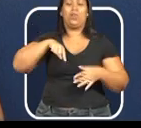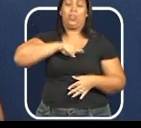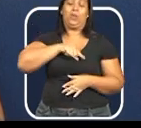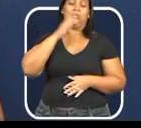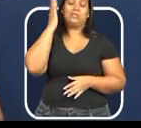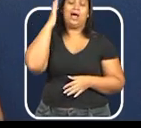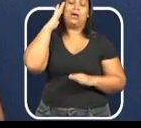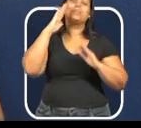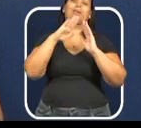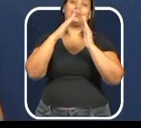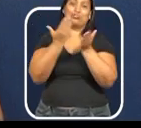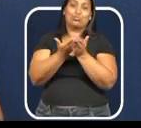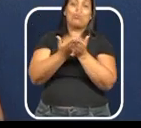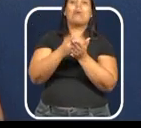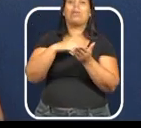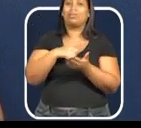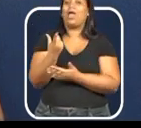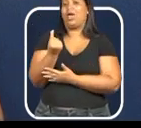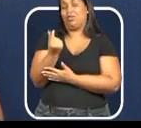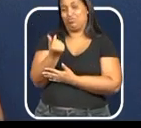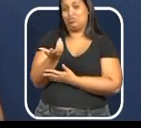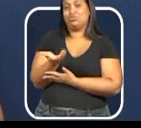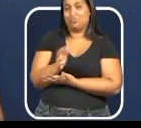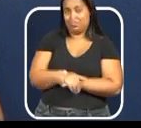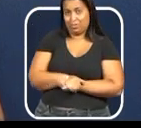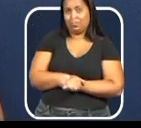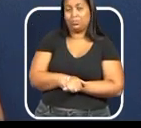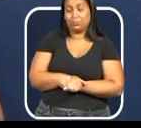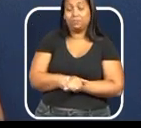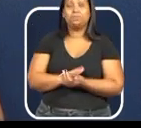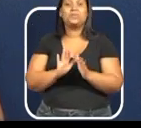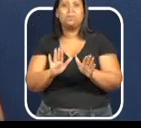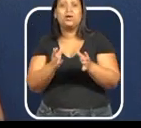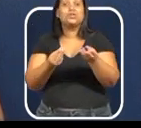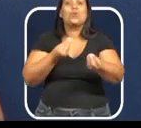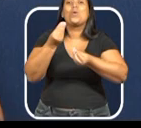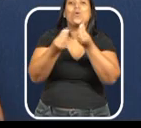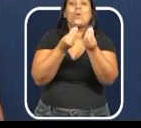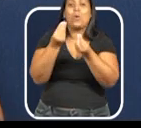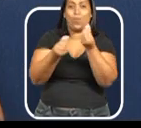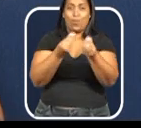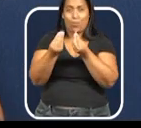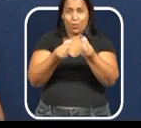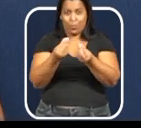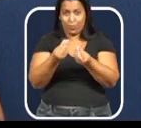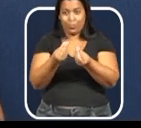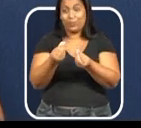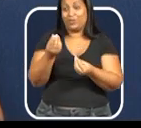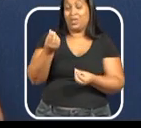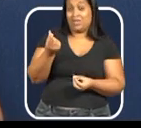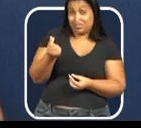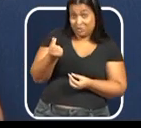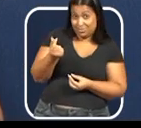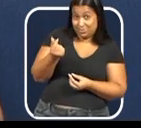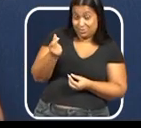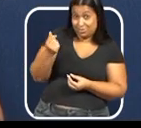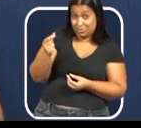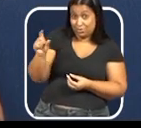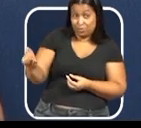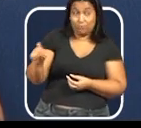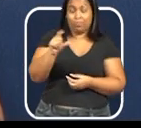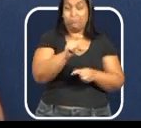sabe que as escolas têm um bom orçamento, certo? Mas como é que eu transformo efetivamente esse